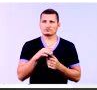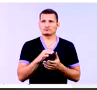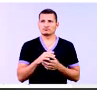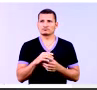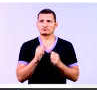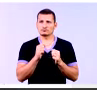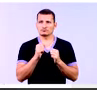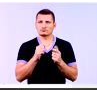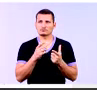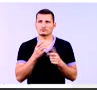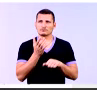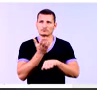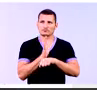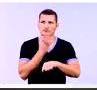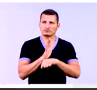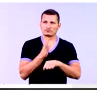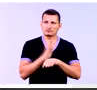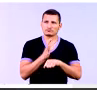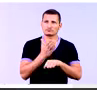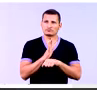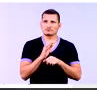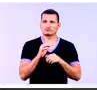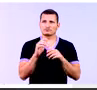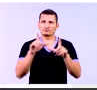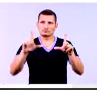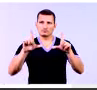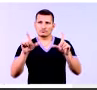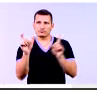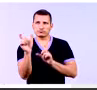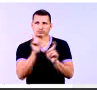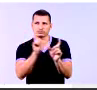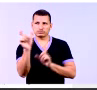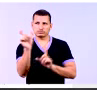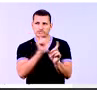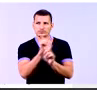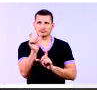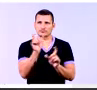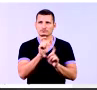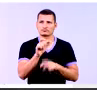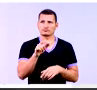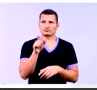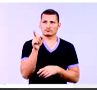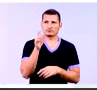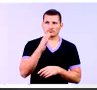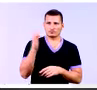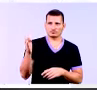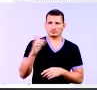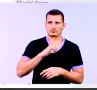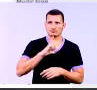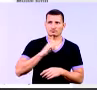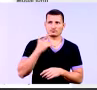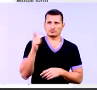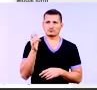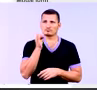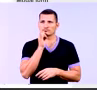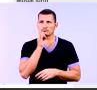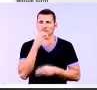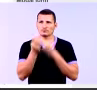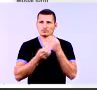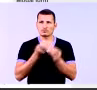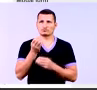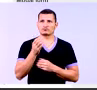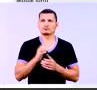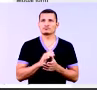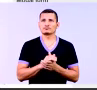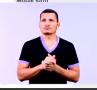ser movimentado em tela. Aqui ao lado sempre existem outros exemplos de como fazê-lo funcionar.